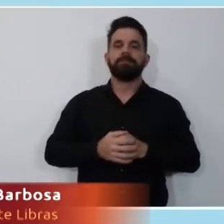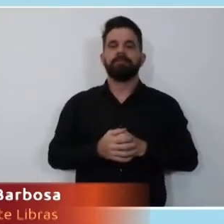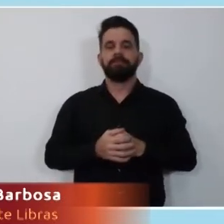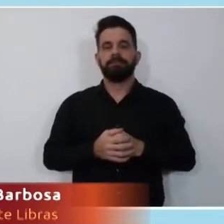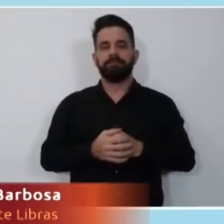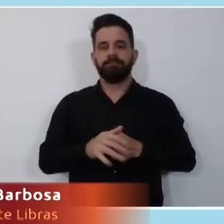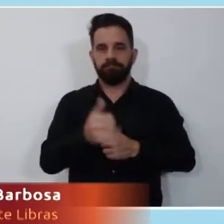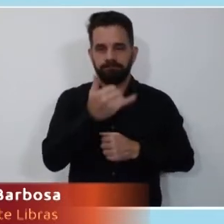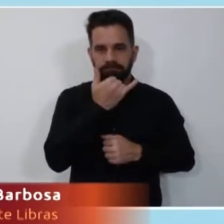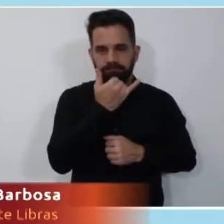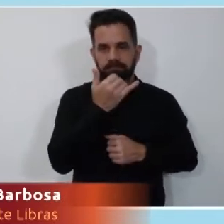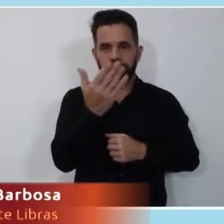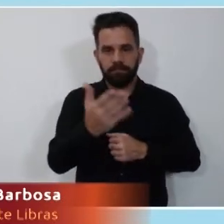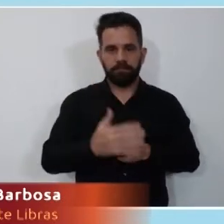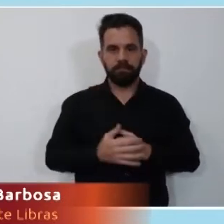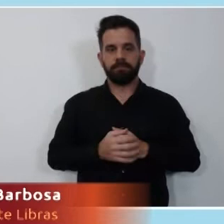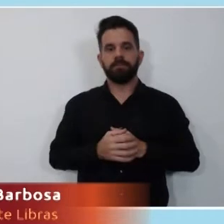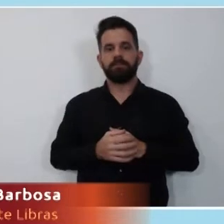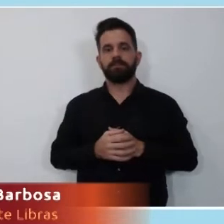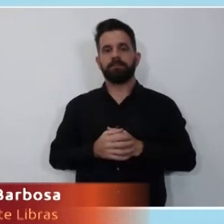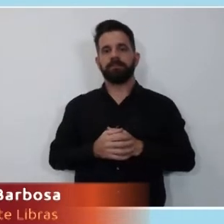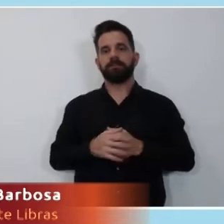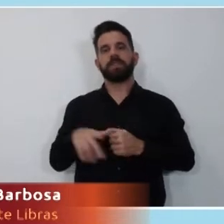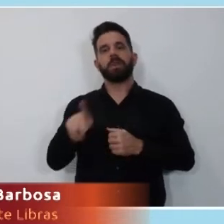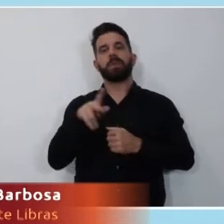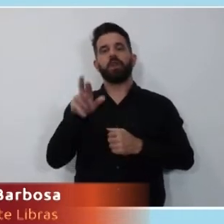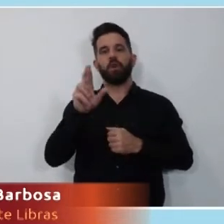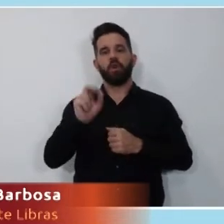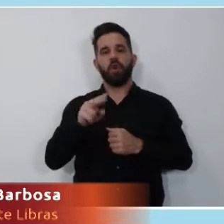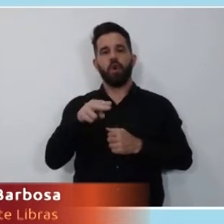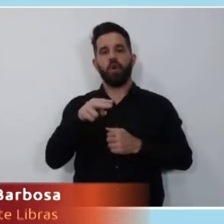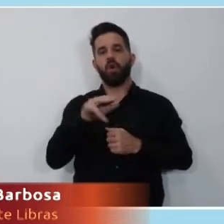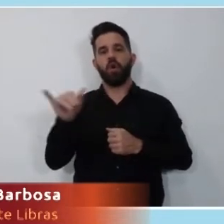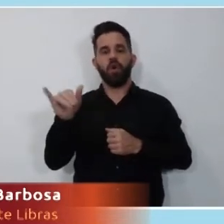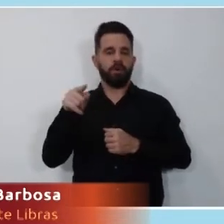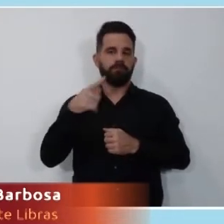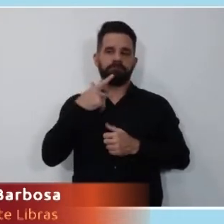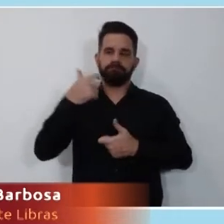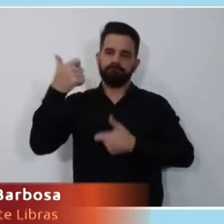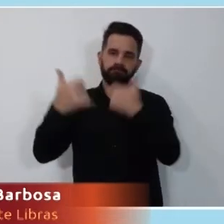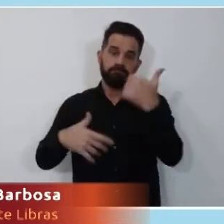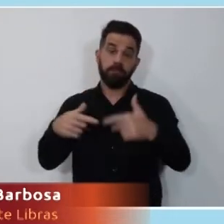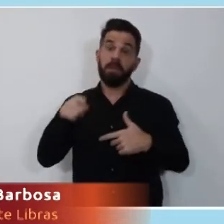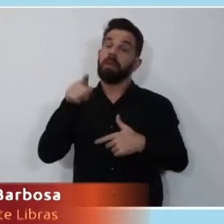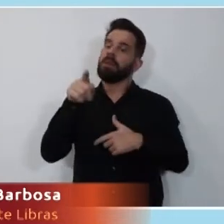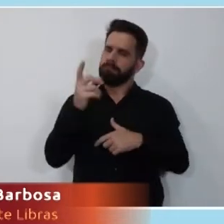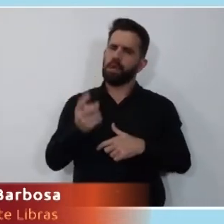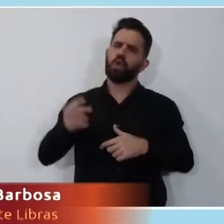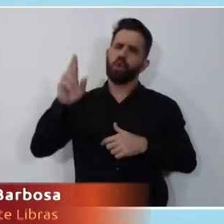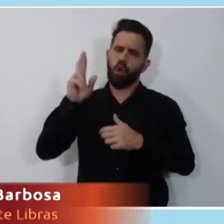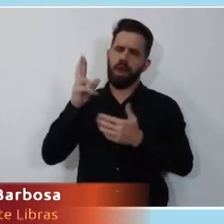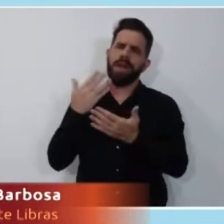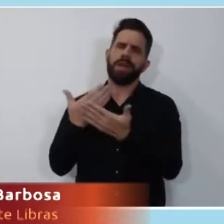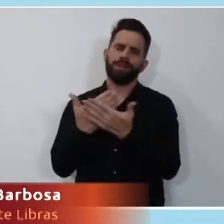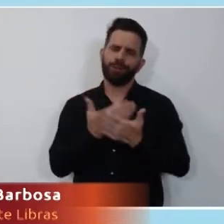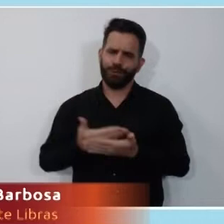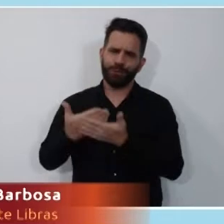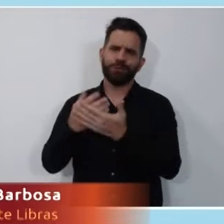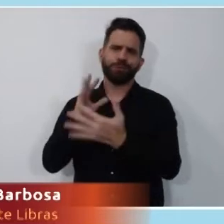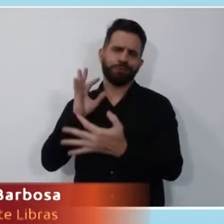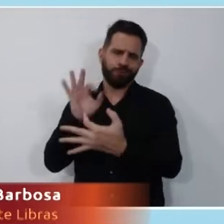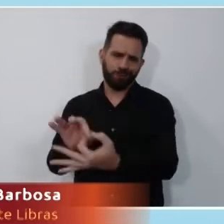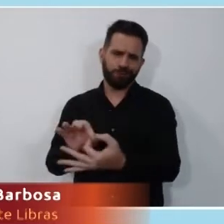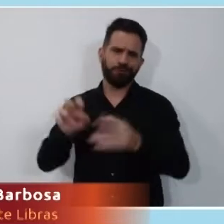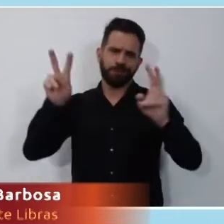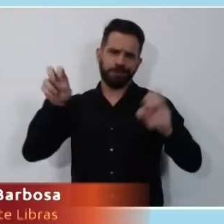Mais uma vez, perdão. O professor Rony faz uma avaliação muito lúcida, né? É um estudioso do assunto, tem muitas informações,